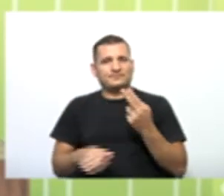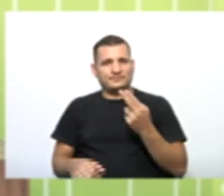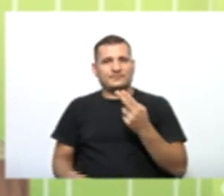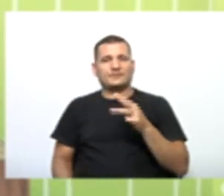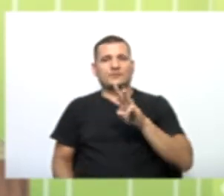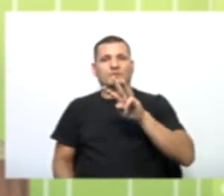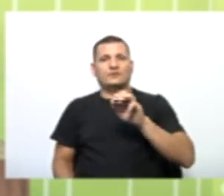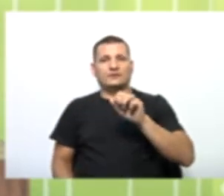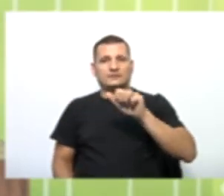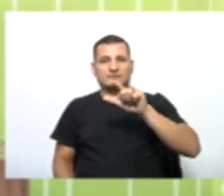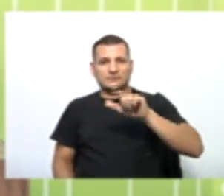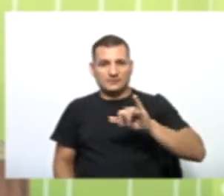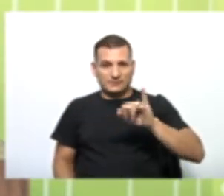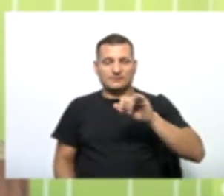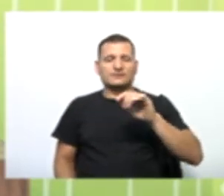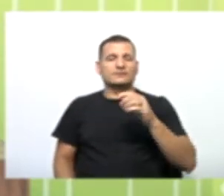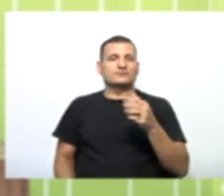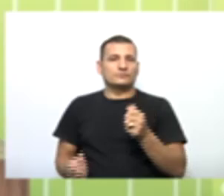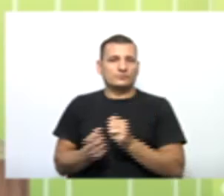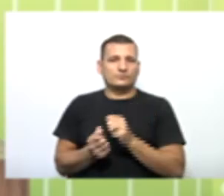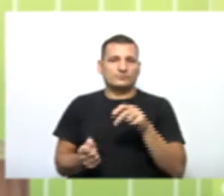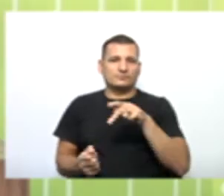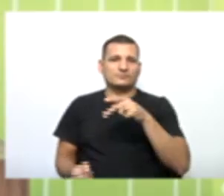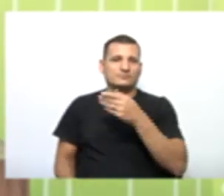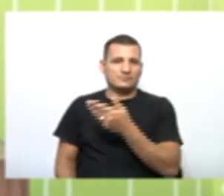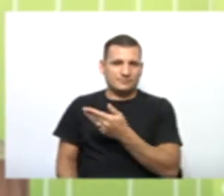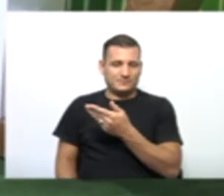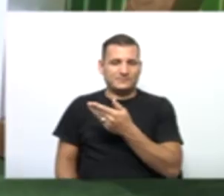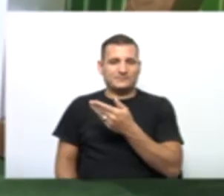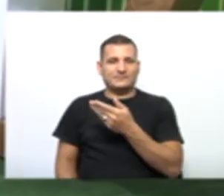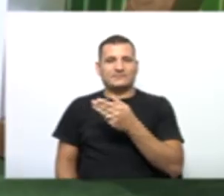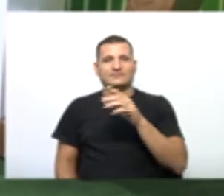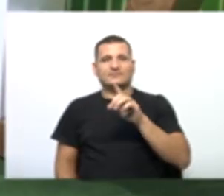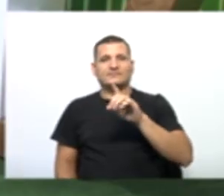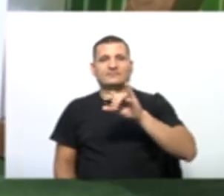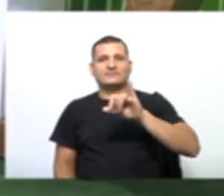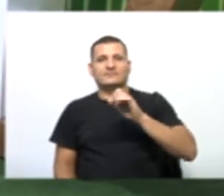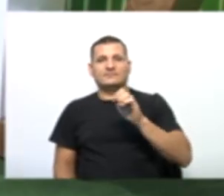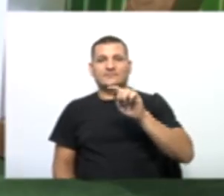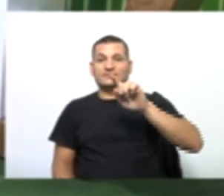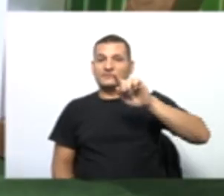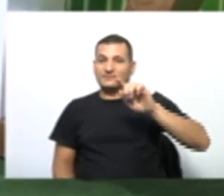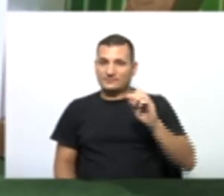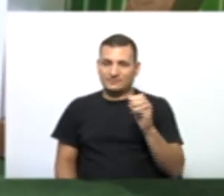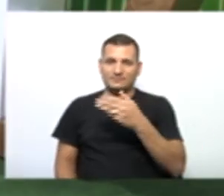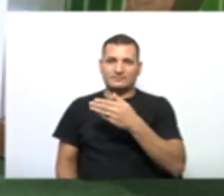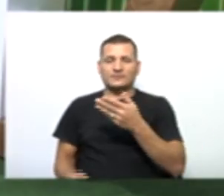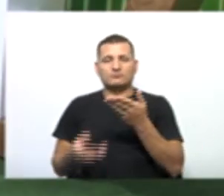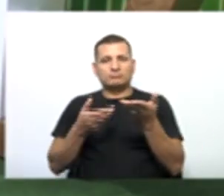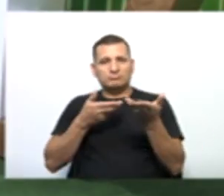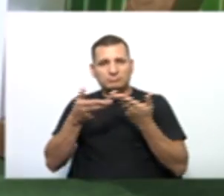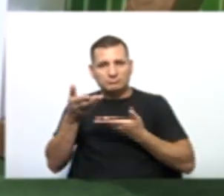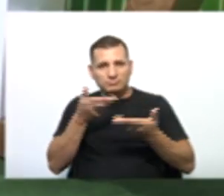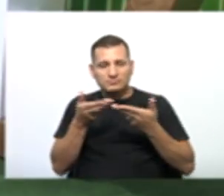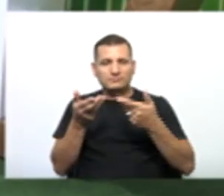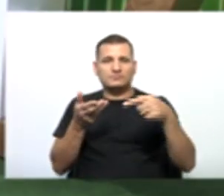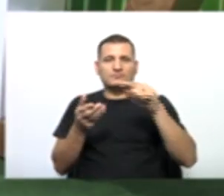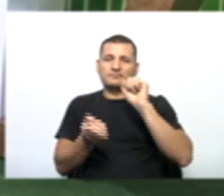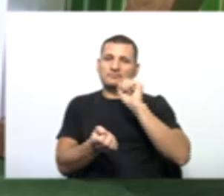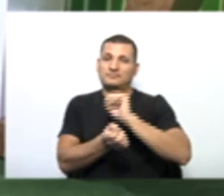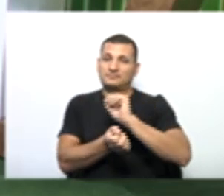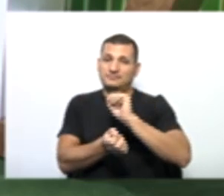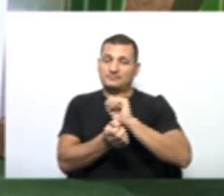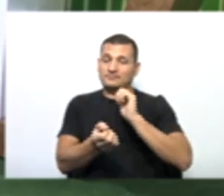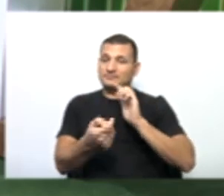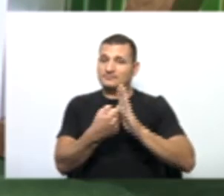Wesley, estarei aqui junto com vocês mais uma vez, juntamente com o professor Diego, que já está aqui a posto para poder interagir com vocês, esperando a participação, não é